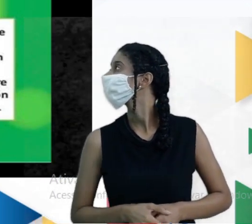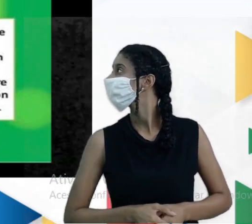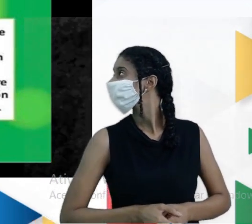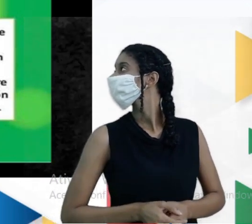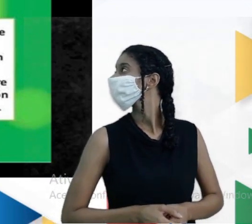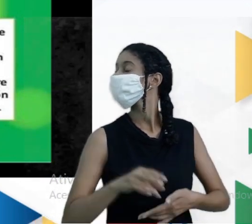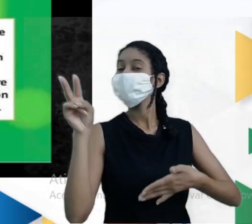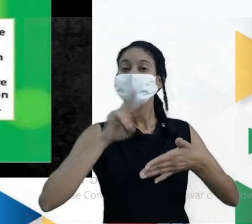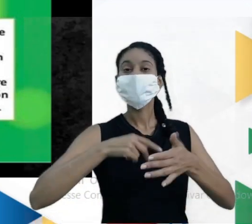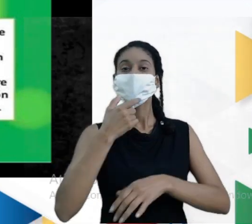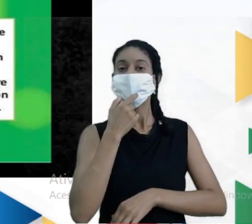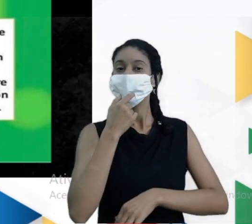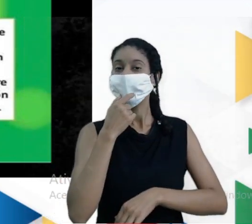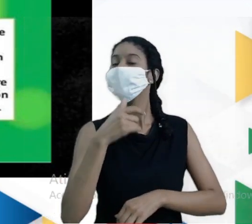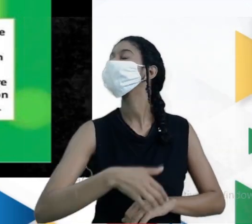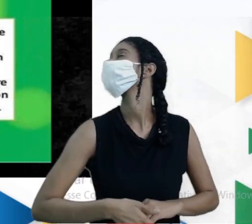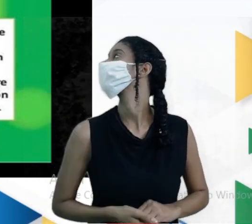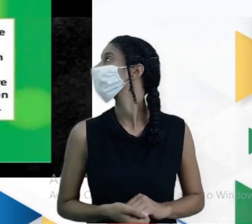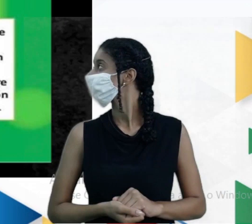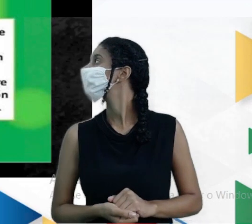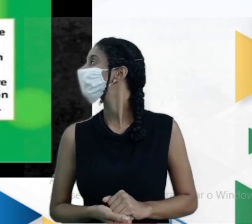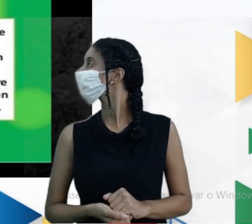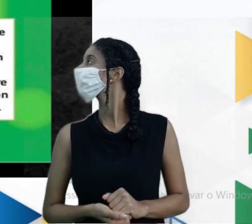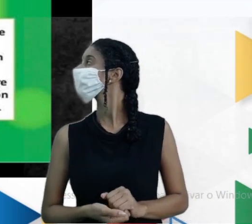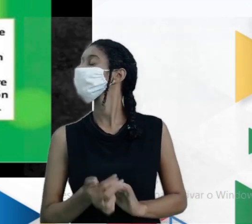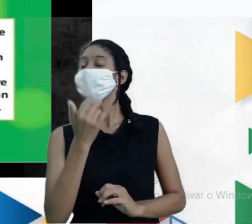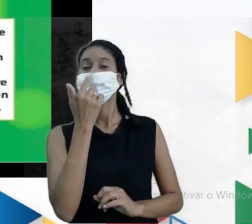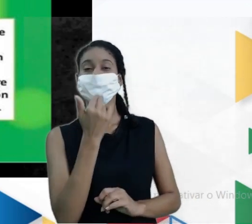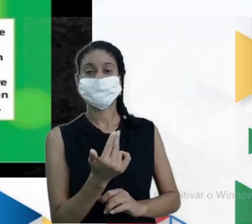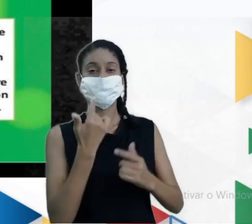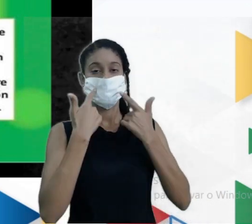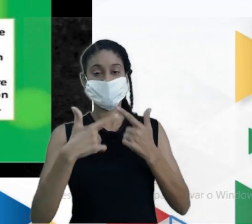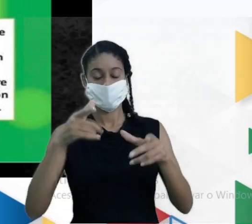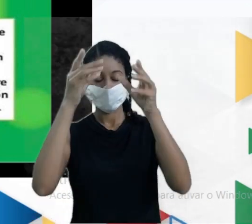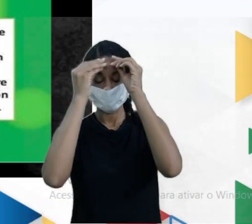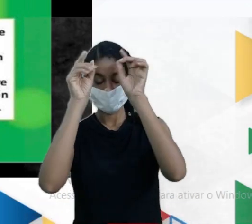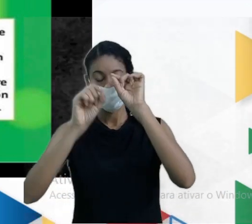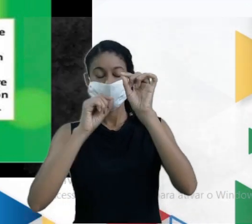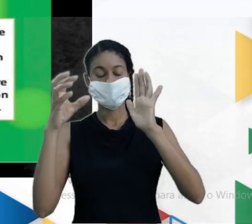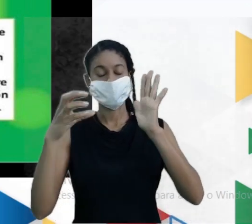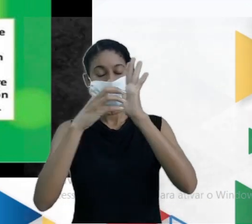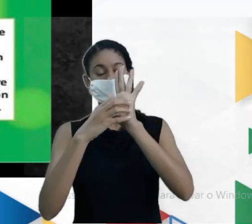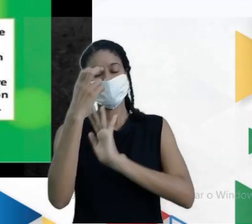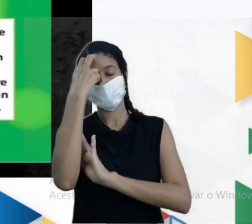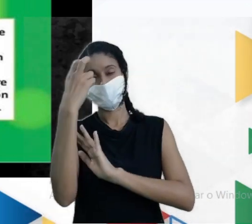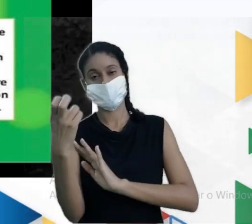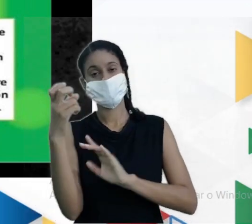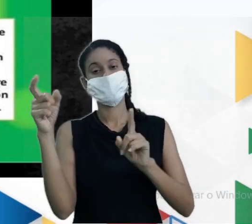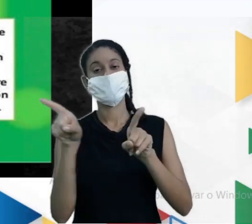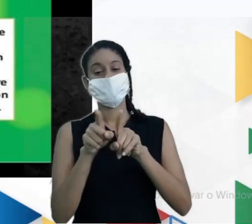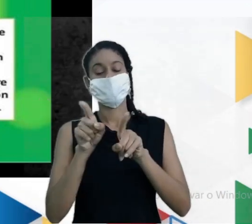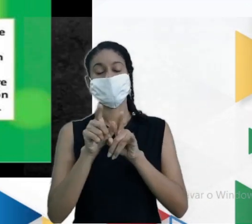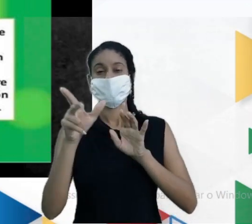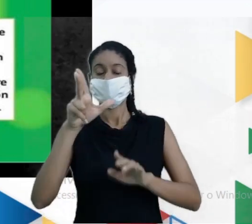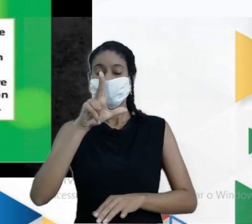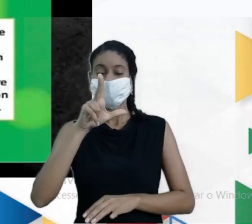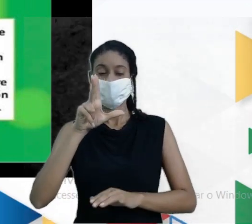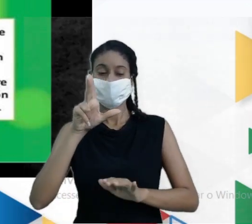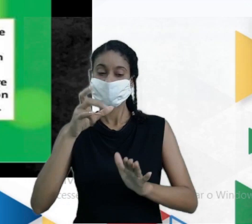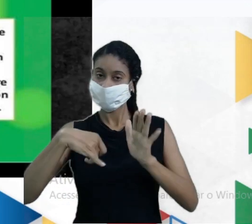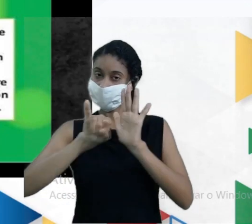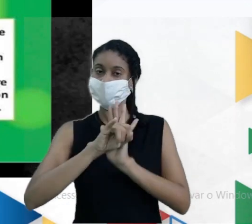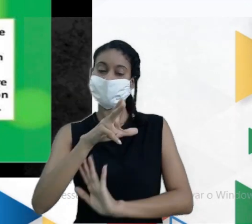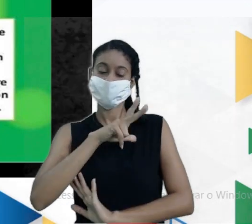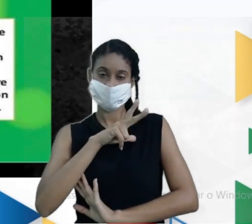cultural and personal identity. Linguagem é um símbolo cultural e de